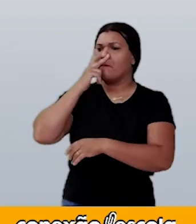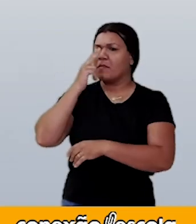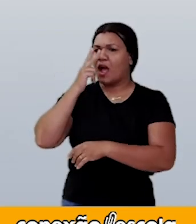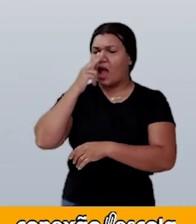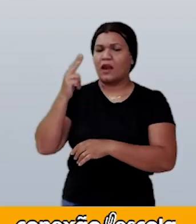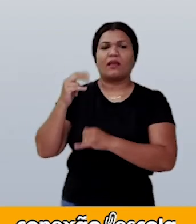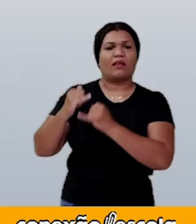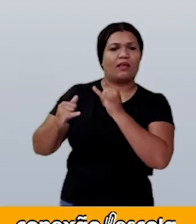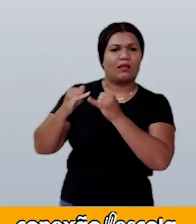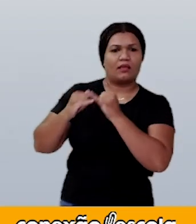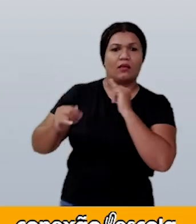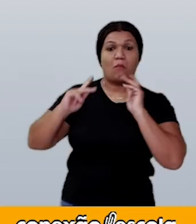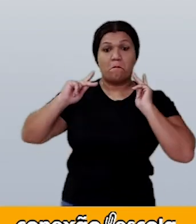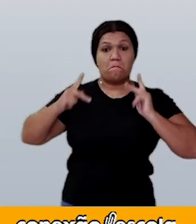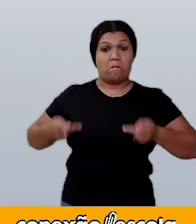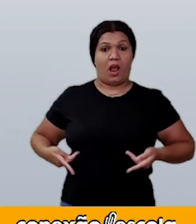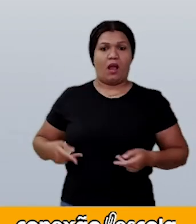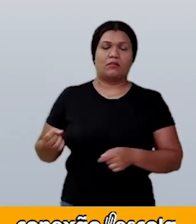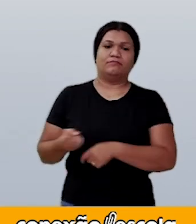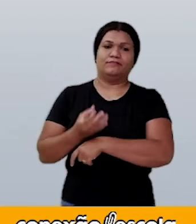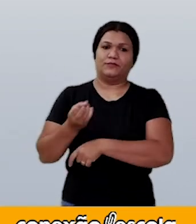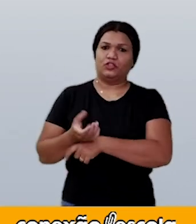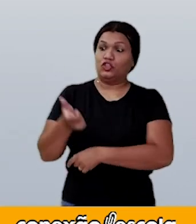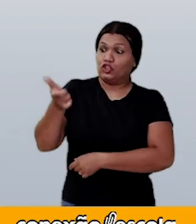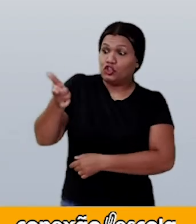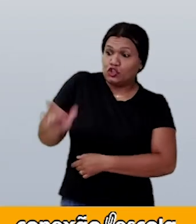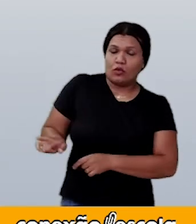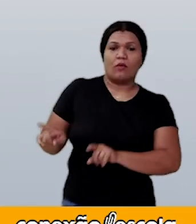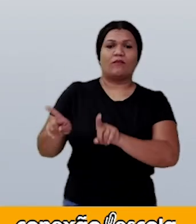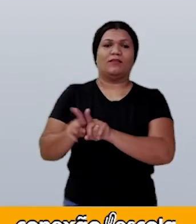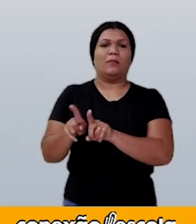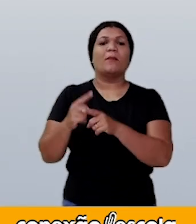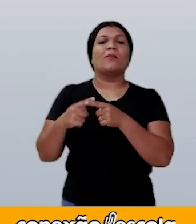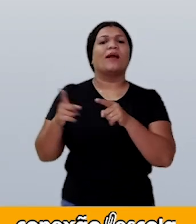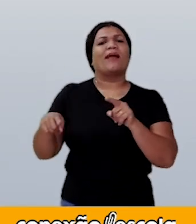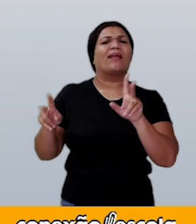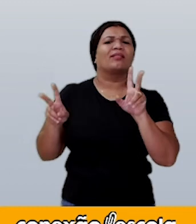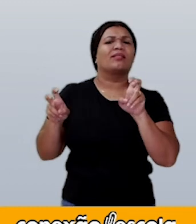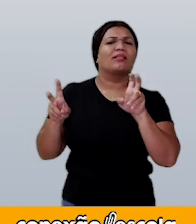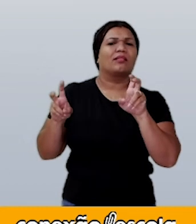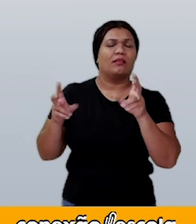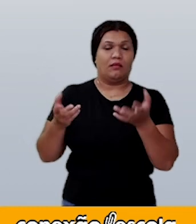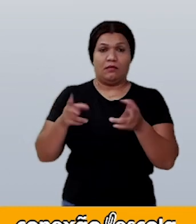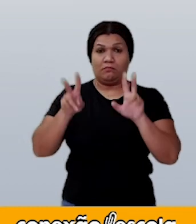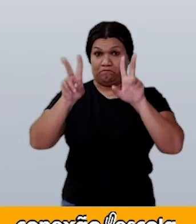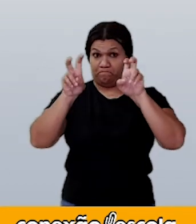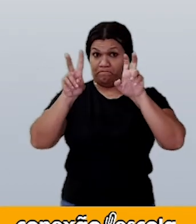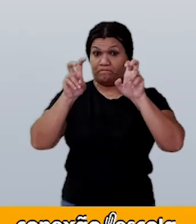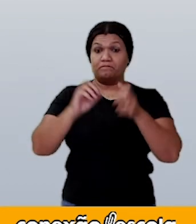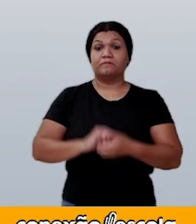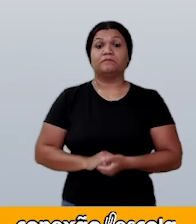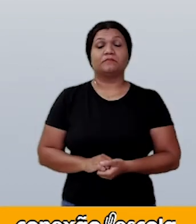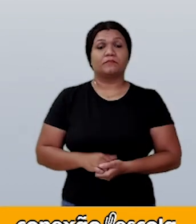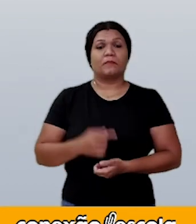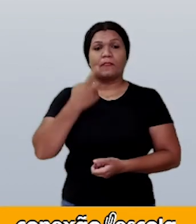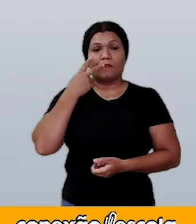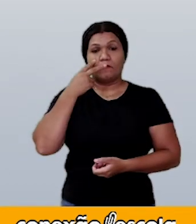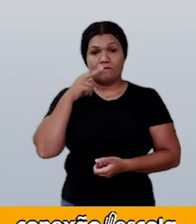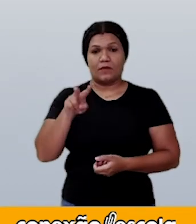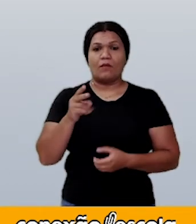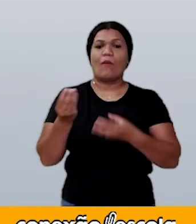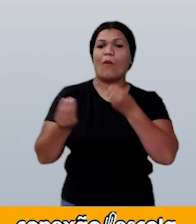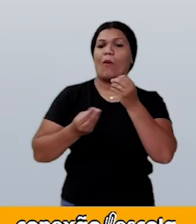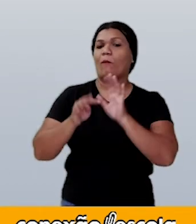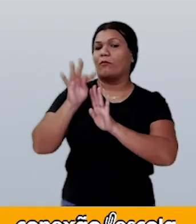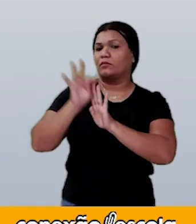moderno, que está sendo repetida também. É um título, né? Então, olha só como o texto pode